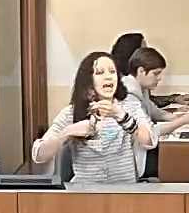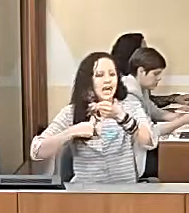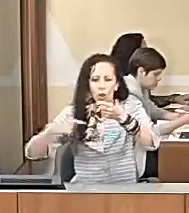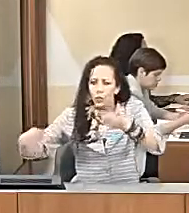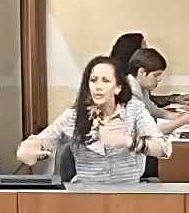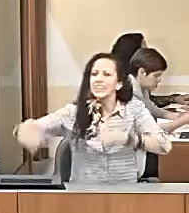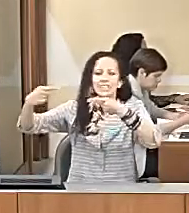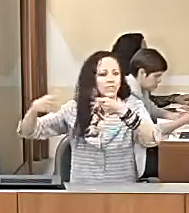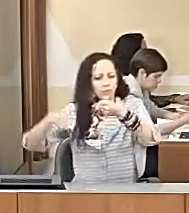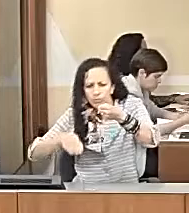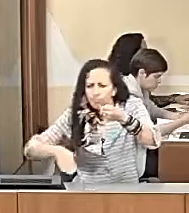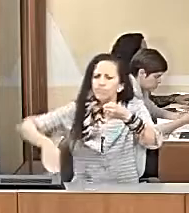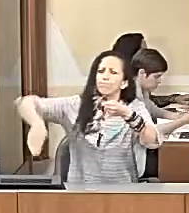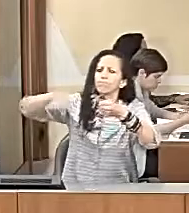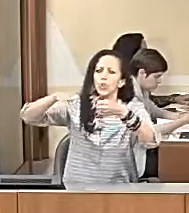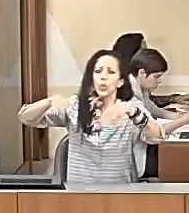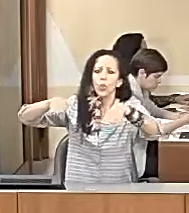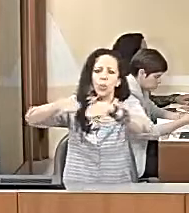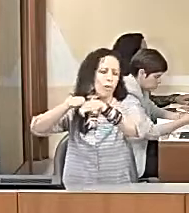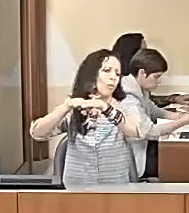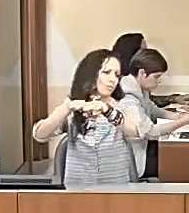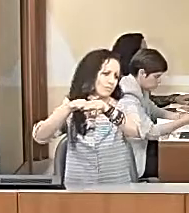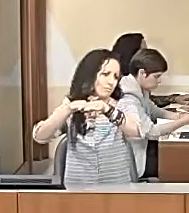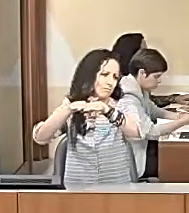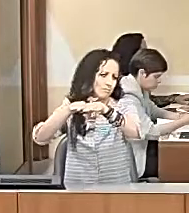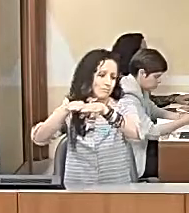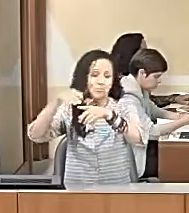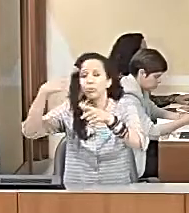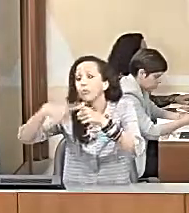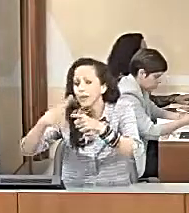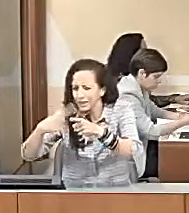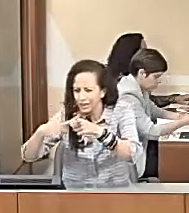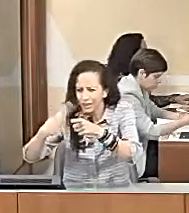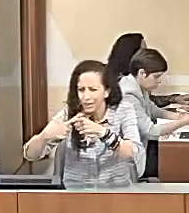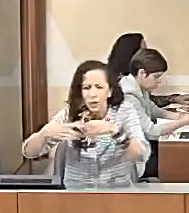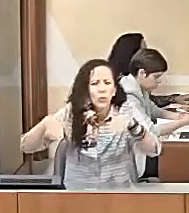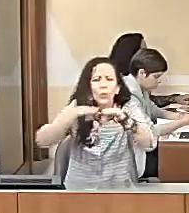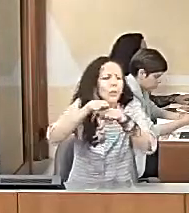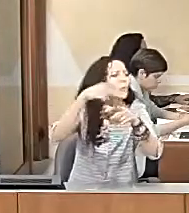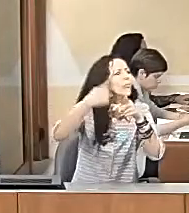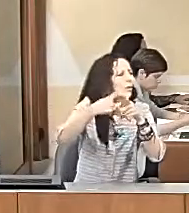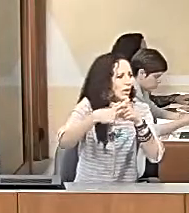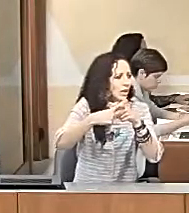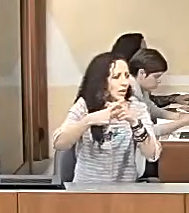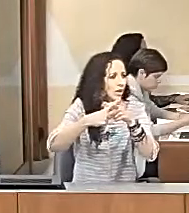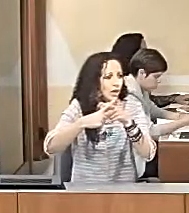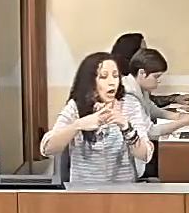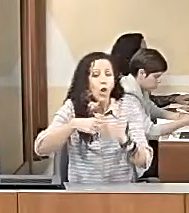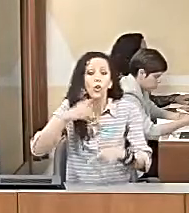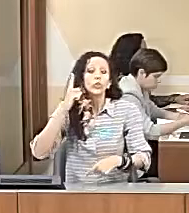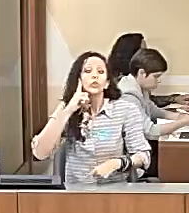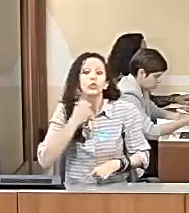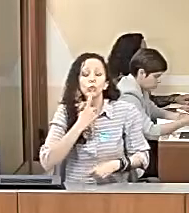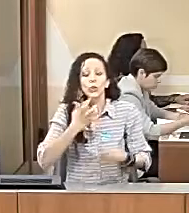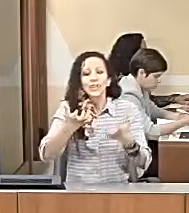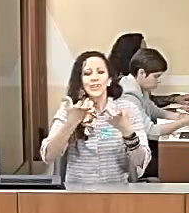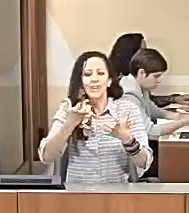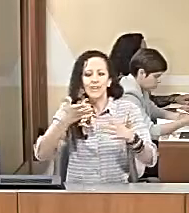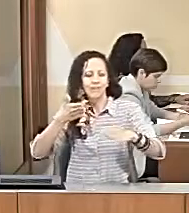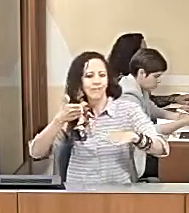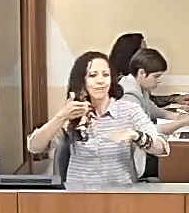trabalho, a esse olhar de desqualificação para a pessoa surda no mercado de trabalho. Nós buscamos